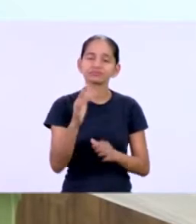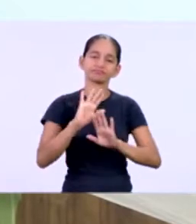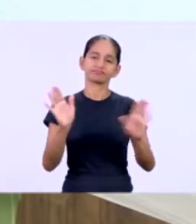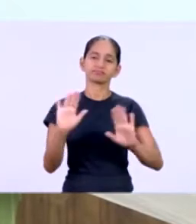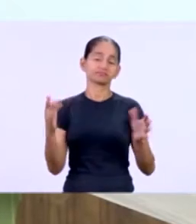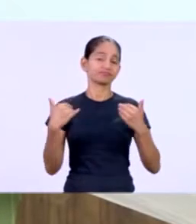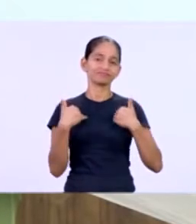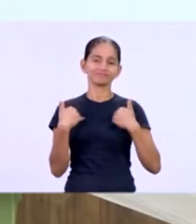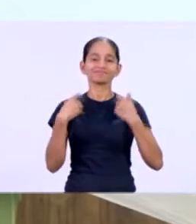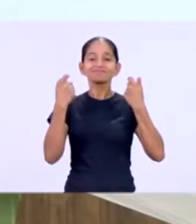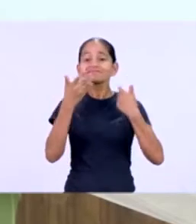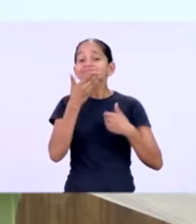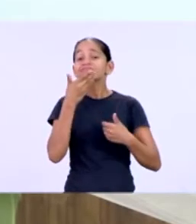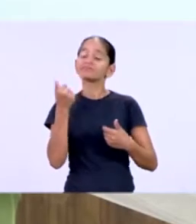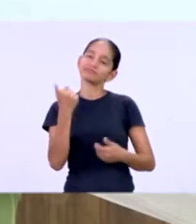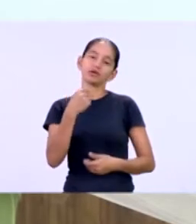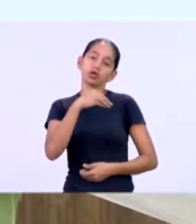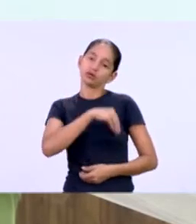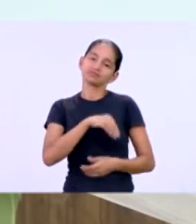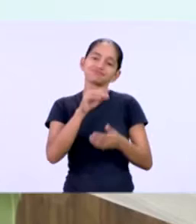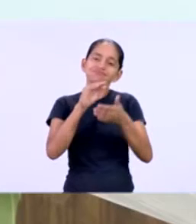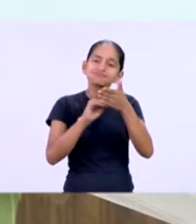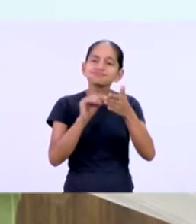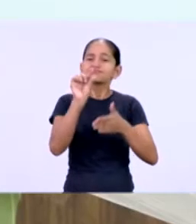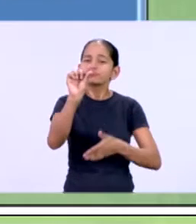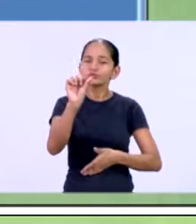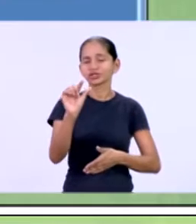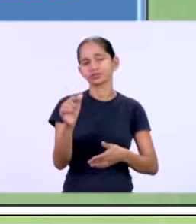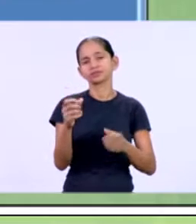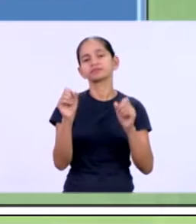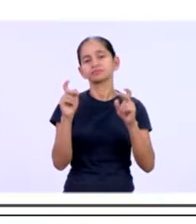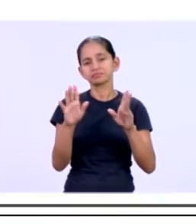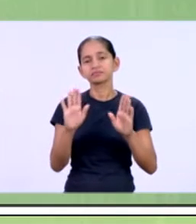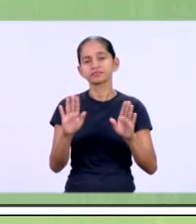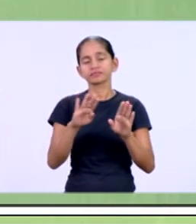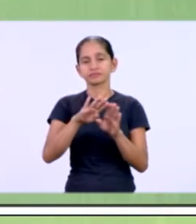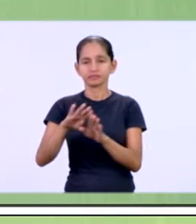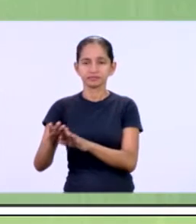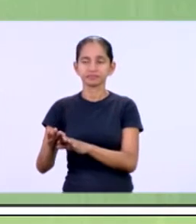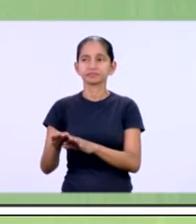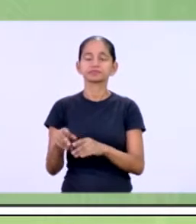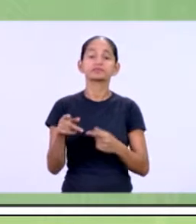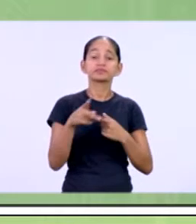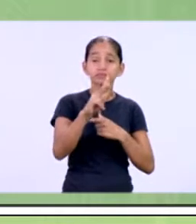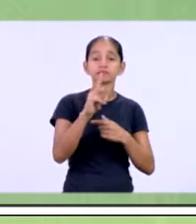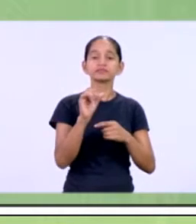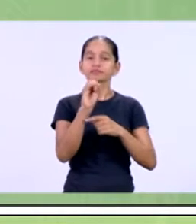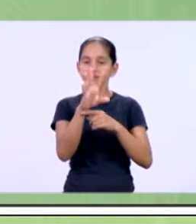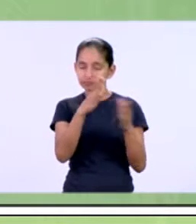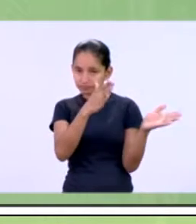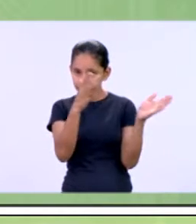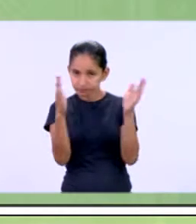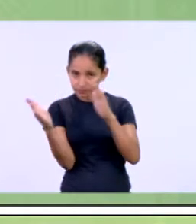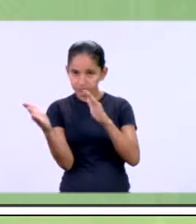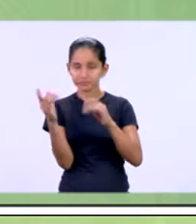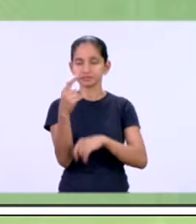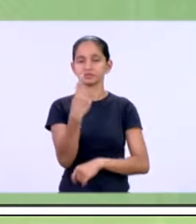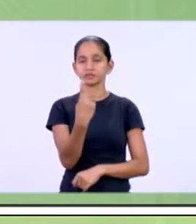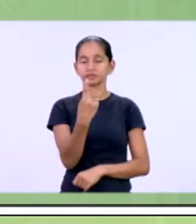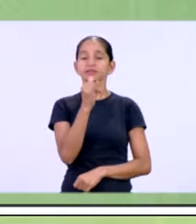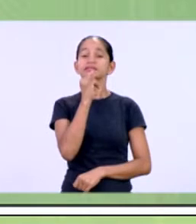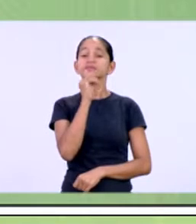menor tributo possível dentro da legalidade, ok? Continuando nossos slides. Então a gente tem aqui,